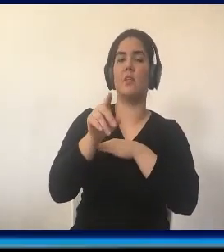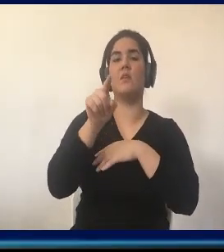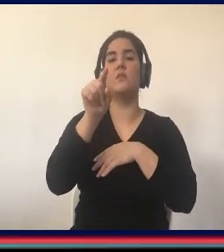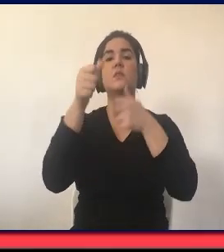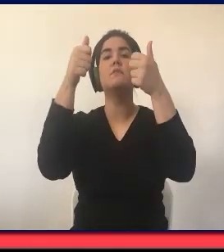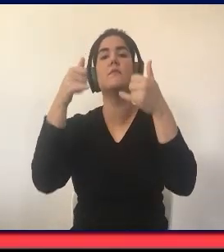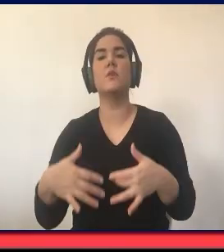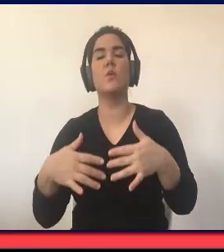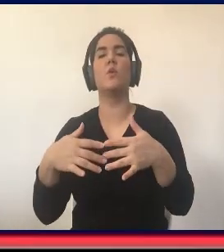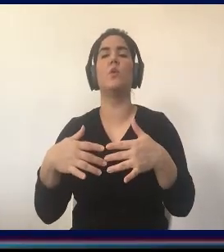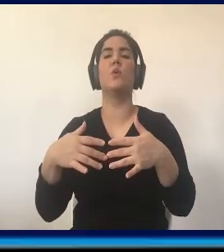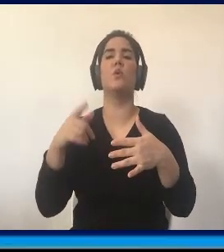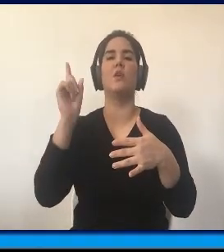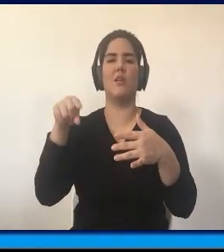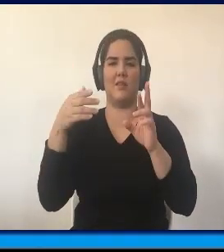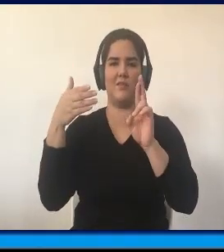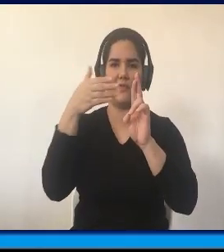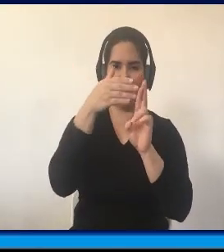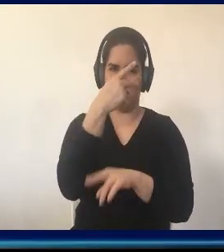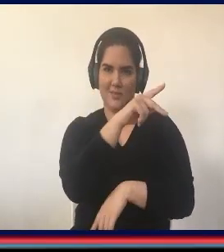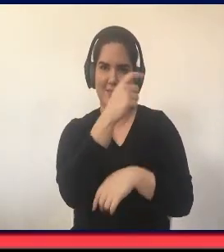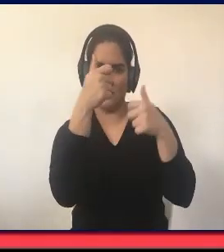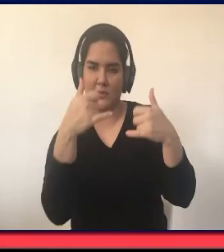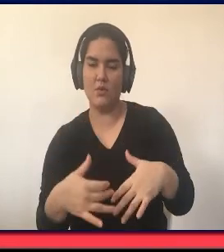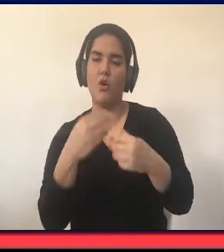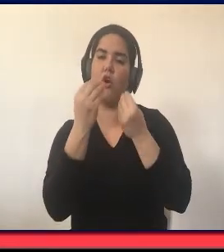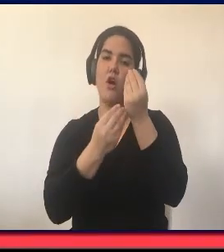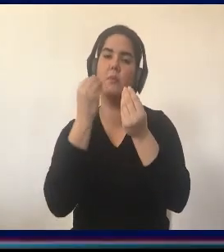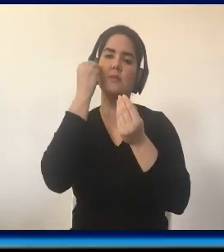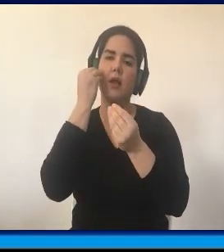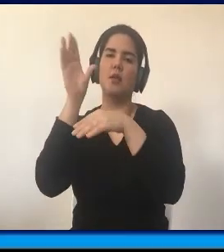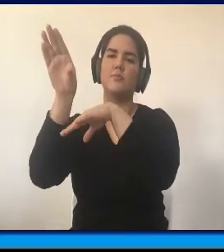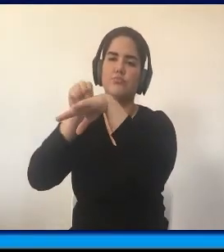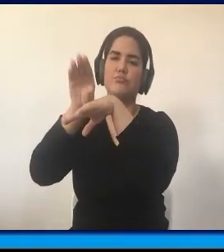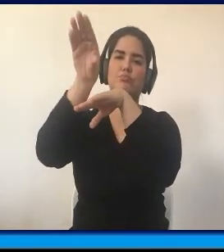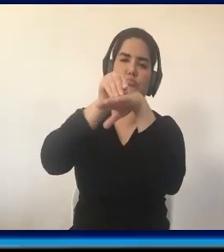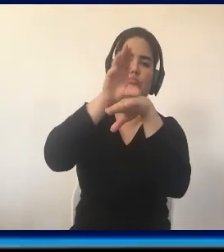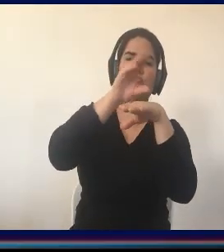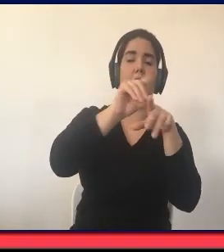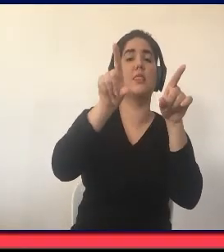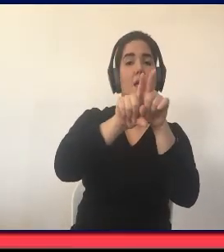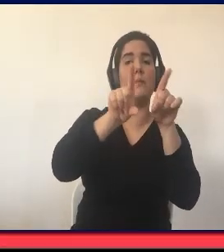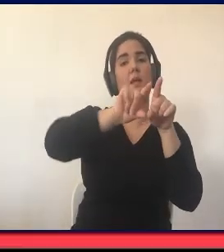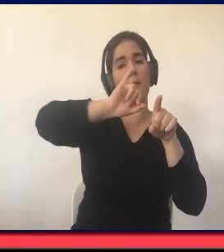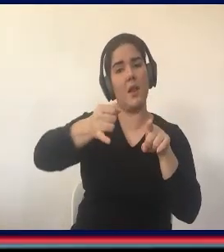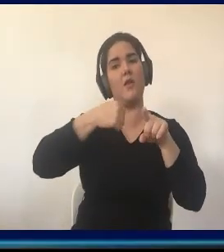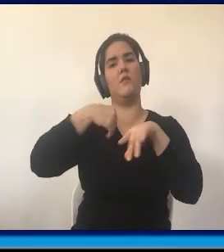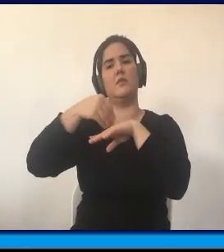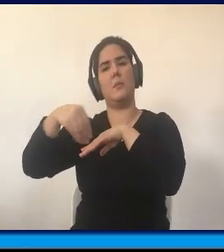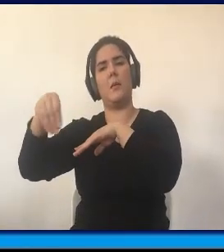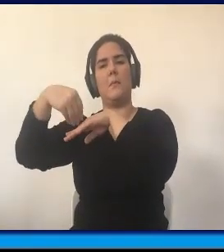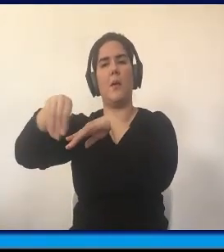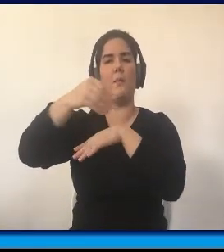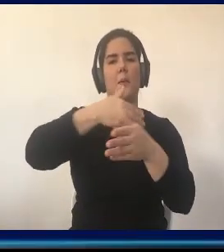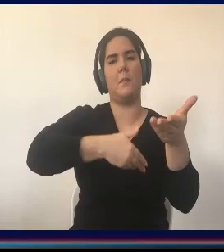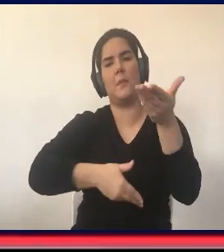referente ao conhecimento que você vai agregando, né? E trocando essas informações, eu estava conversando com o René com esses dias, que